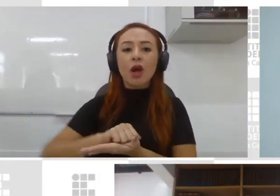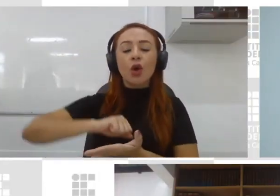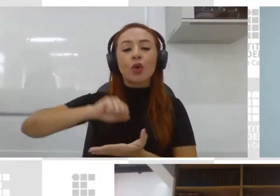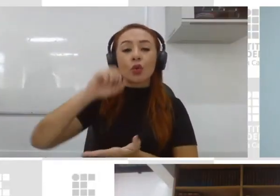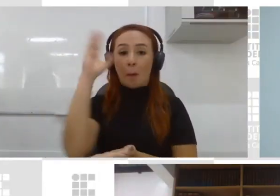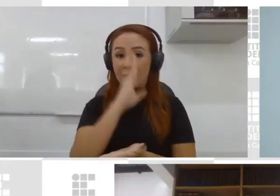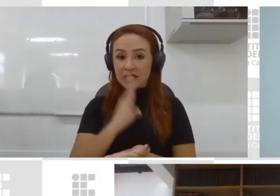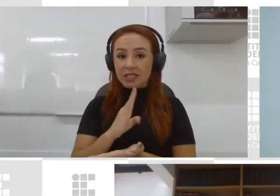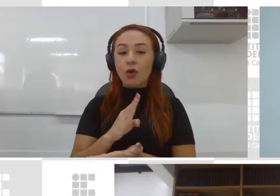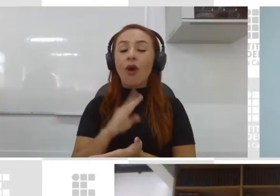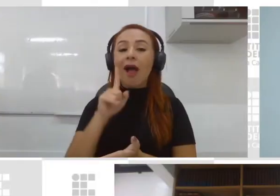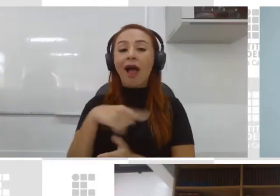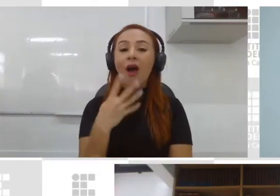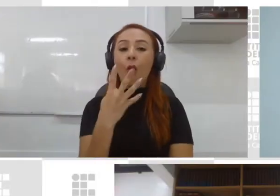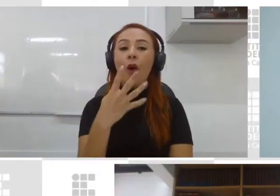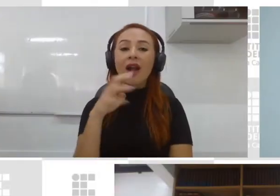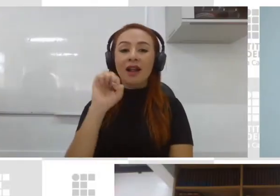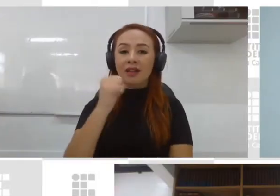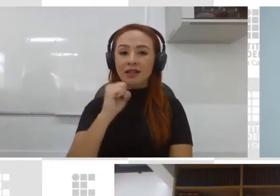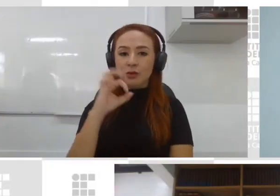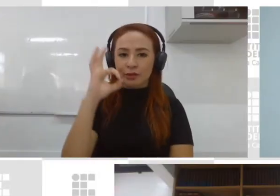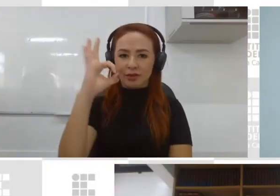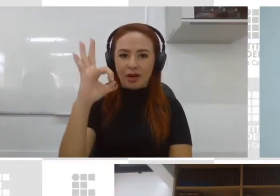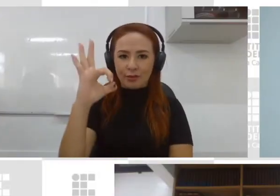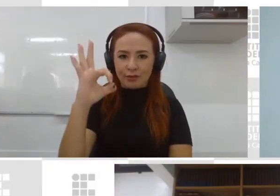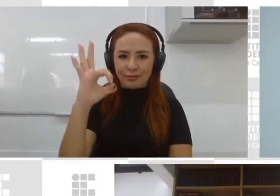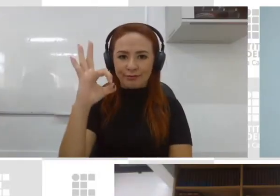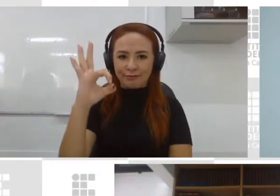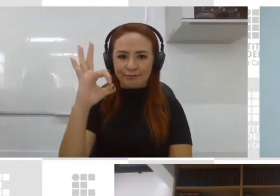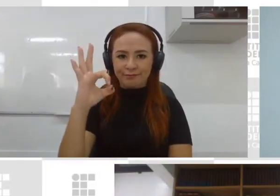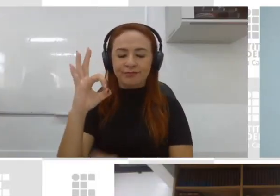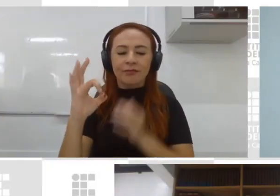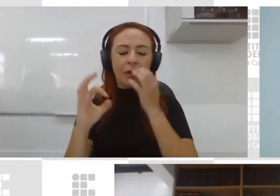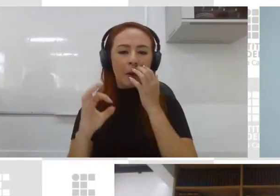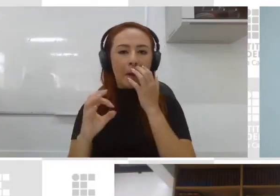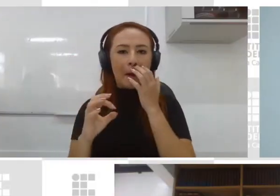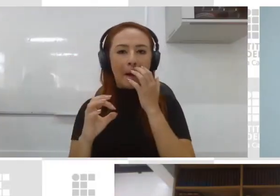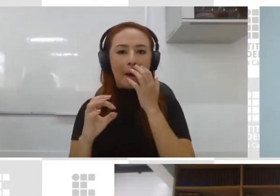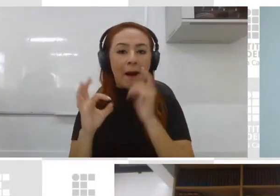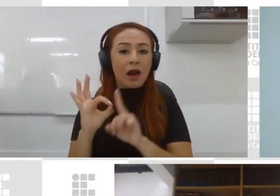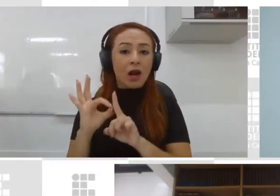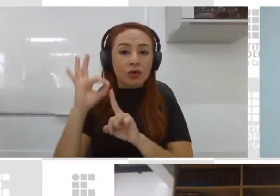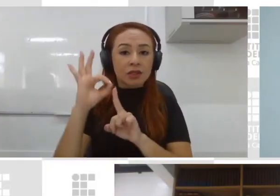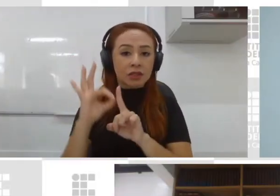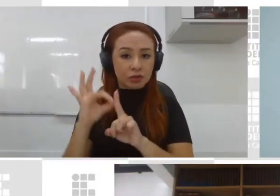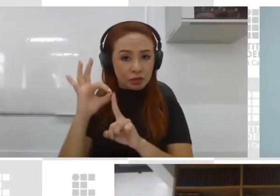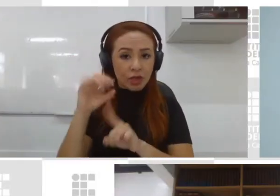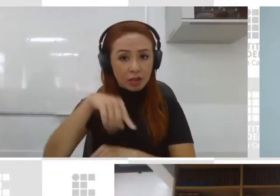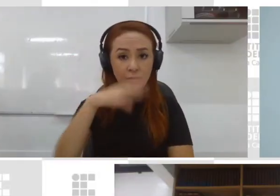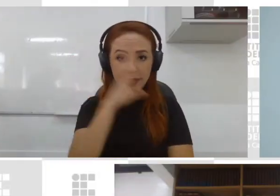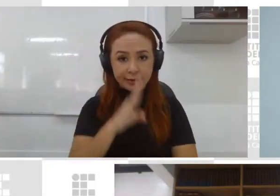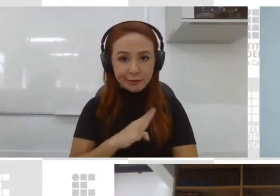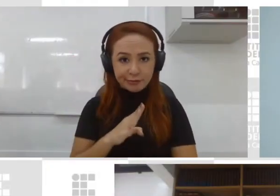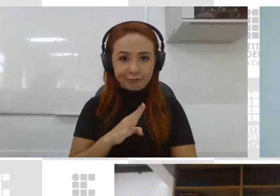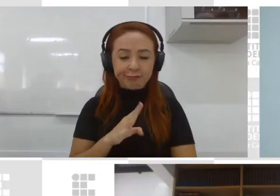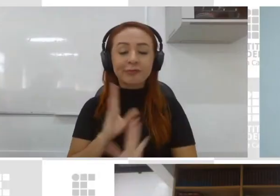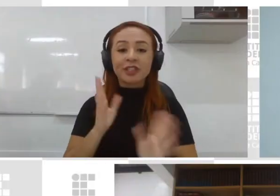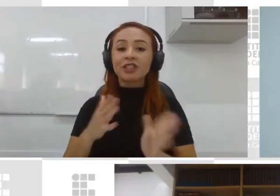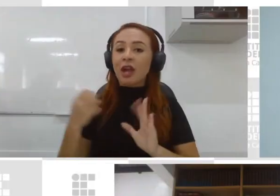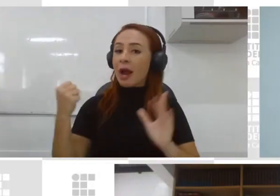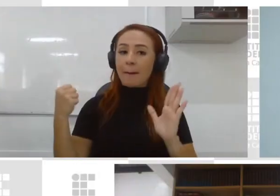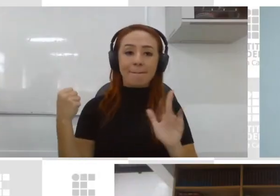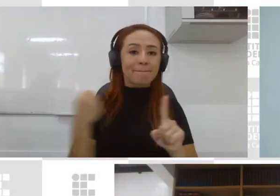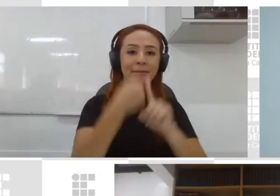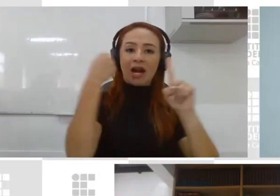Né? Não estamos falando de 50 graus Celsius já em outras regiões do mundo. O Brasil vai para lá também. E nós já temos hoje os impactos muito claros,